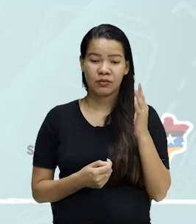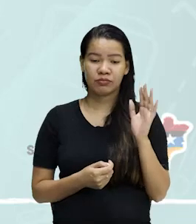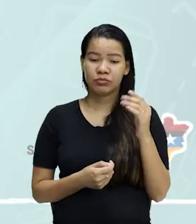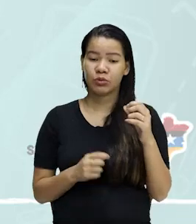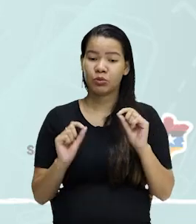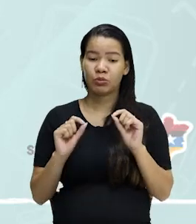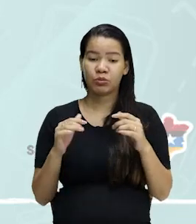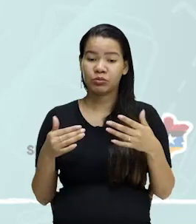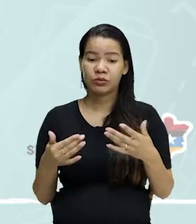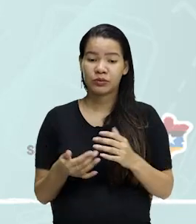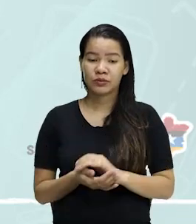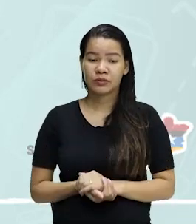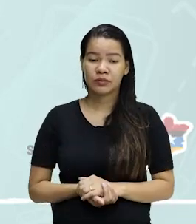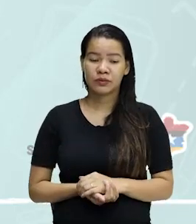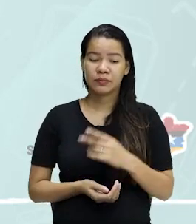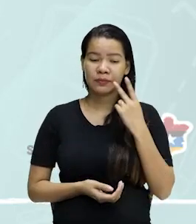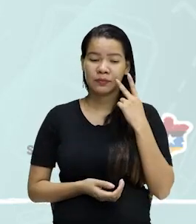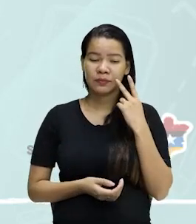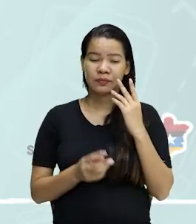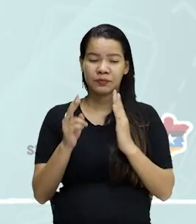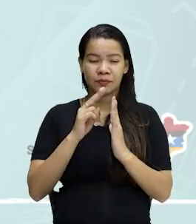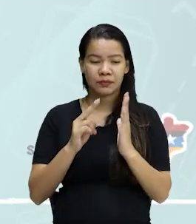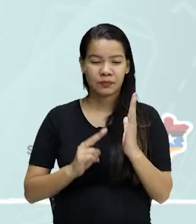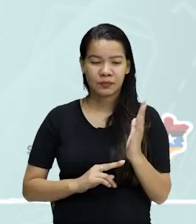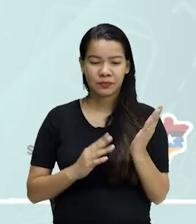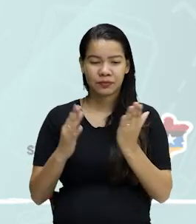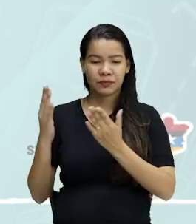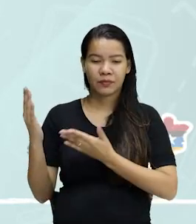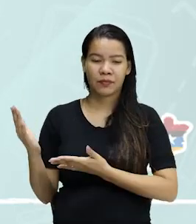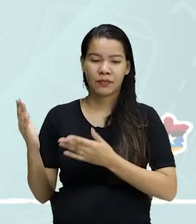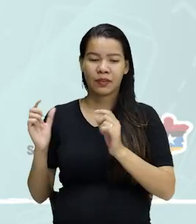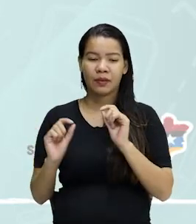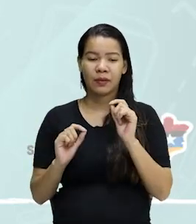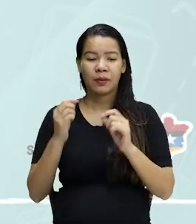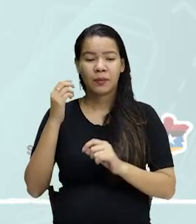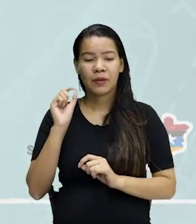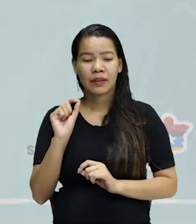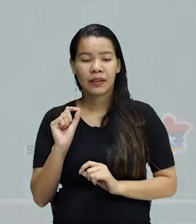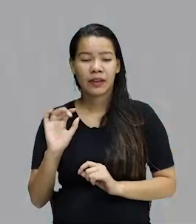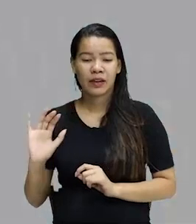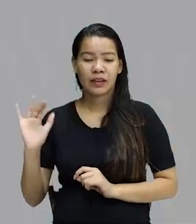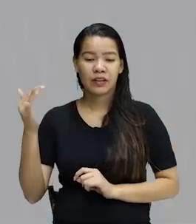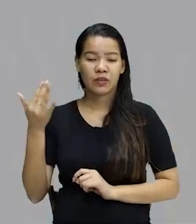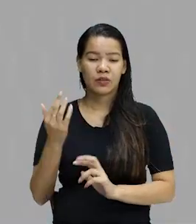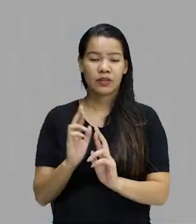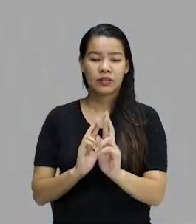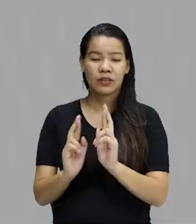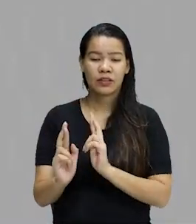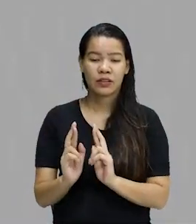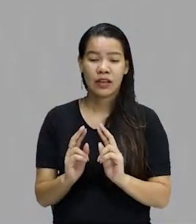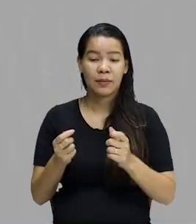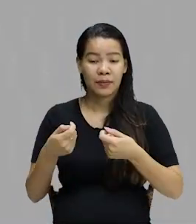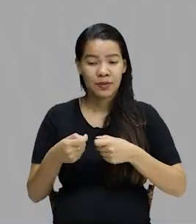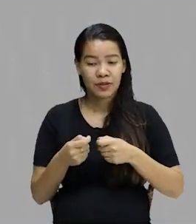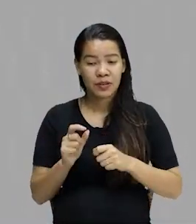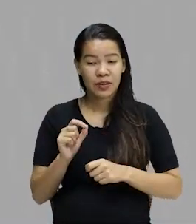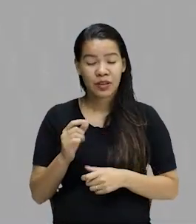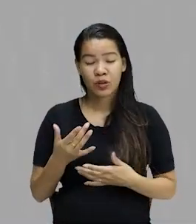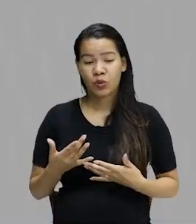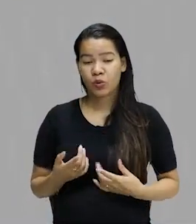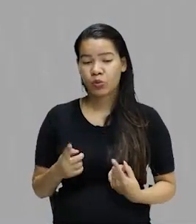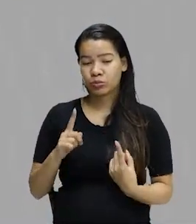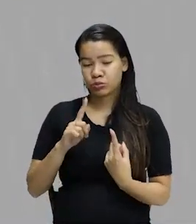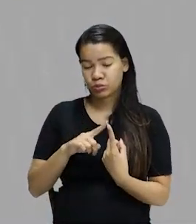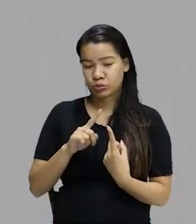pontos. Para que as reações ocorram, é necessário que pelo menos um dos produtos, só lembrando, né,